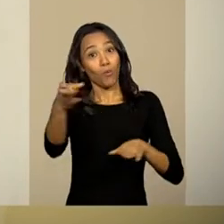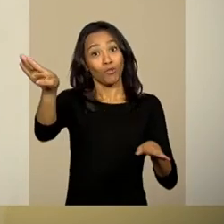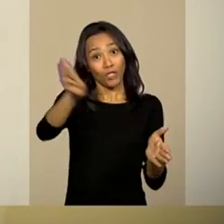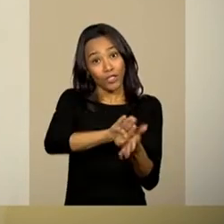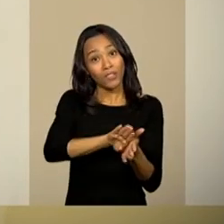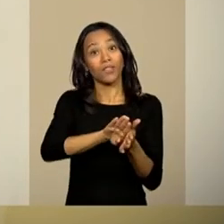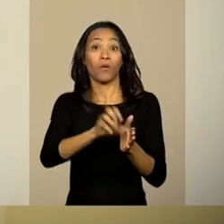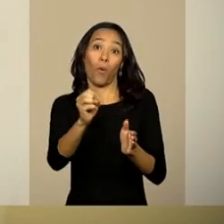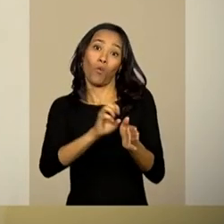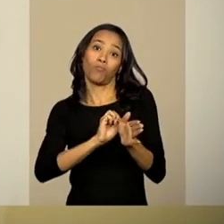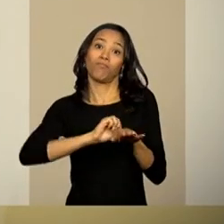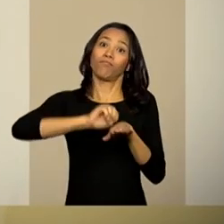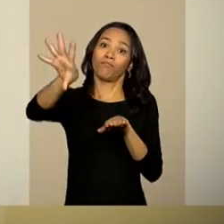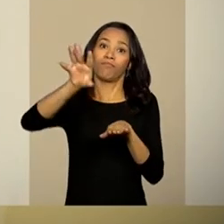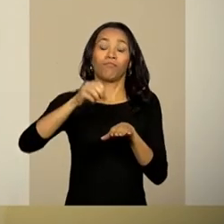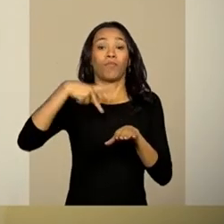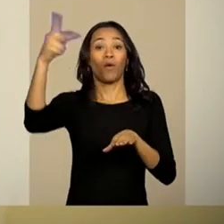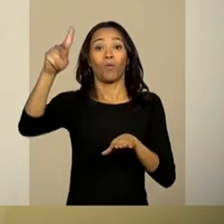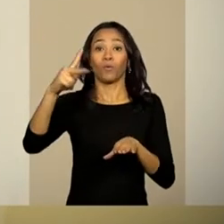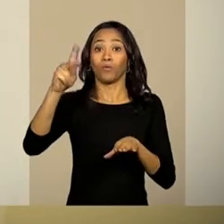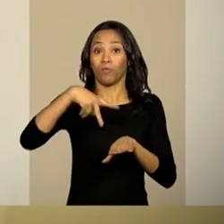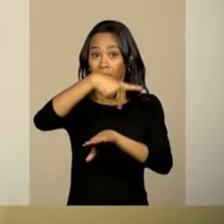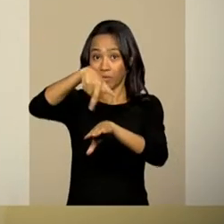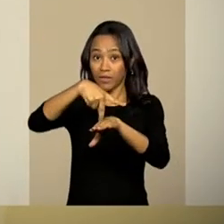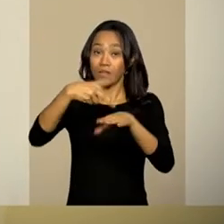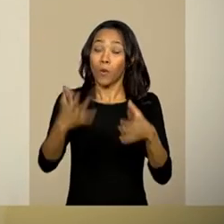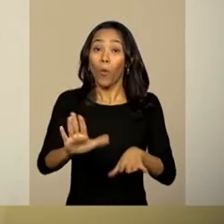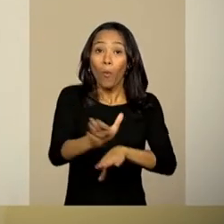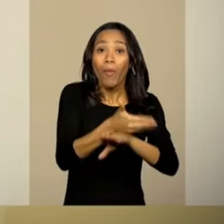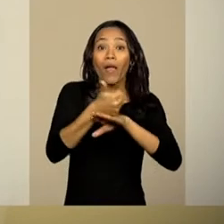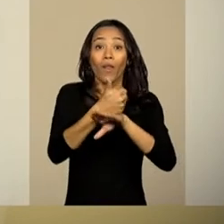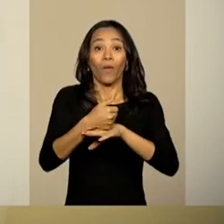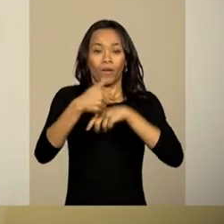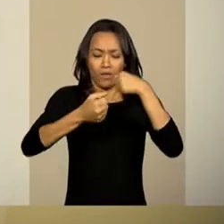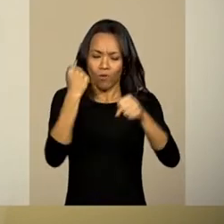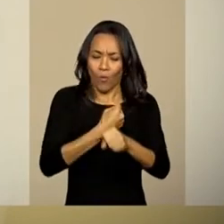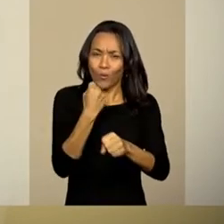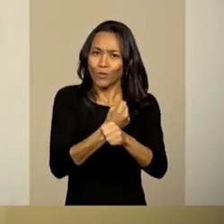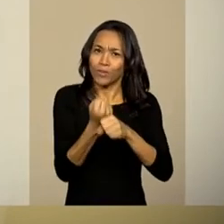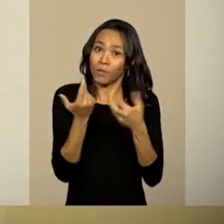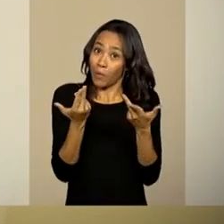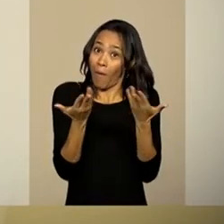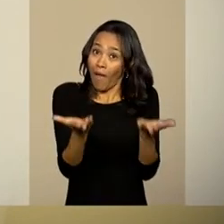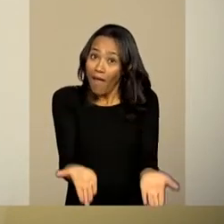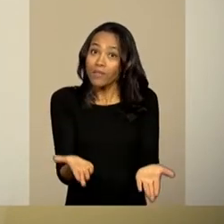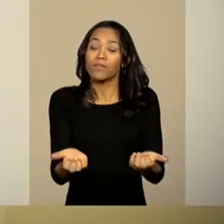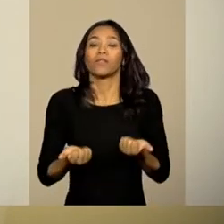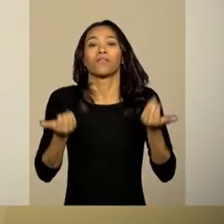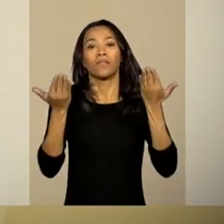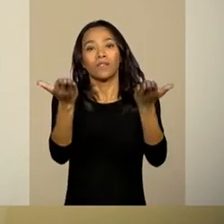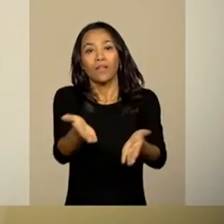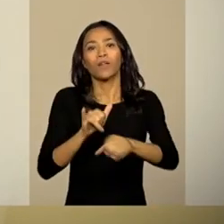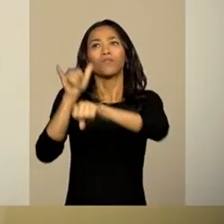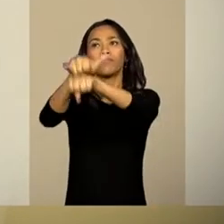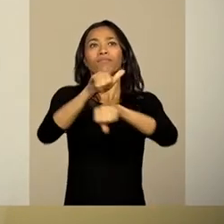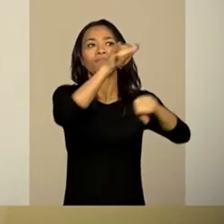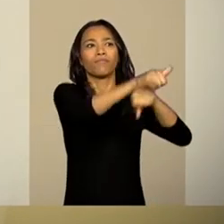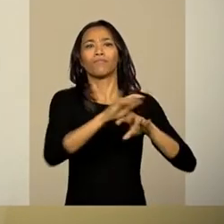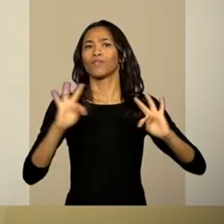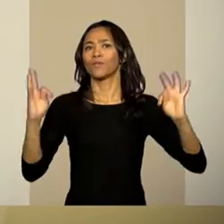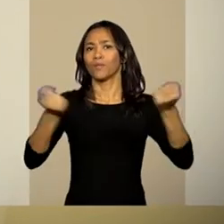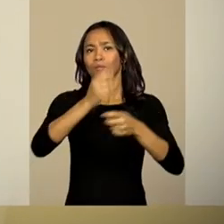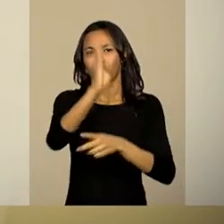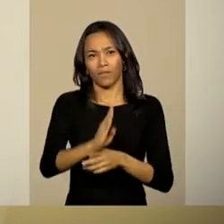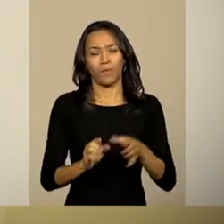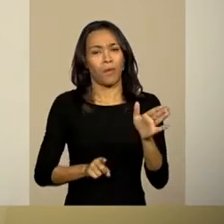chegam ou partem para o exterior. O melhor, Luciano, é que obras como essa estão sendo entregues nos aeroportos de todo o